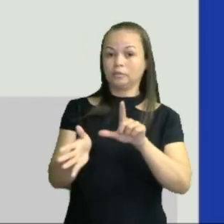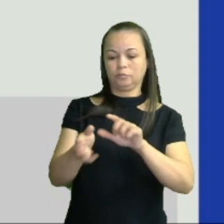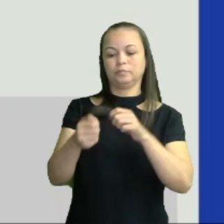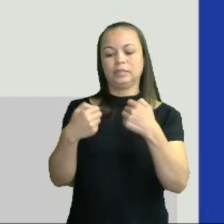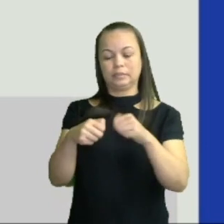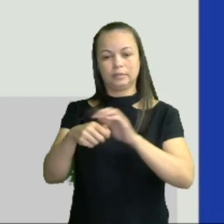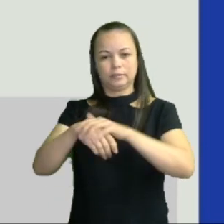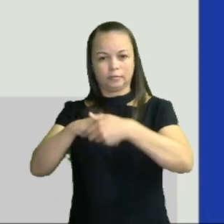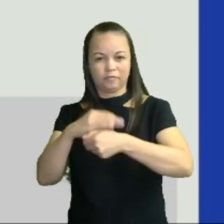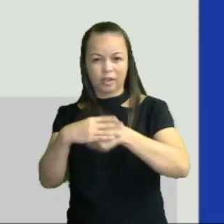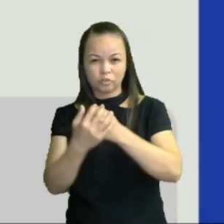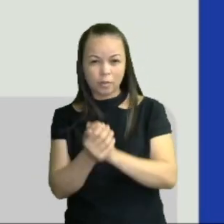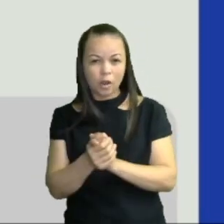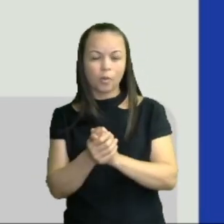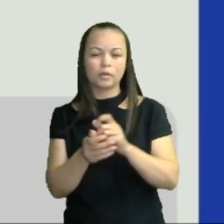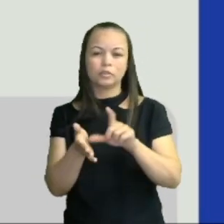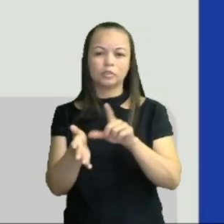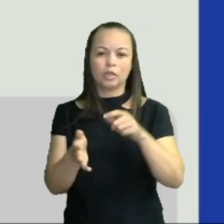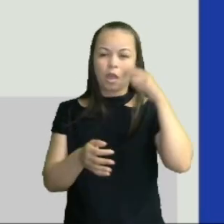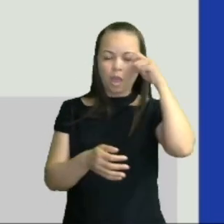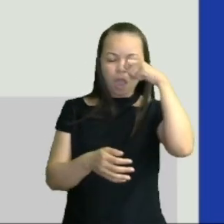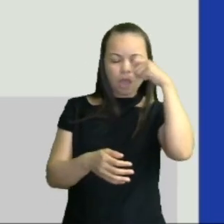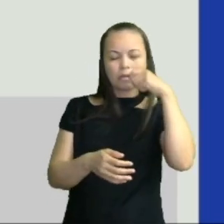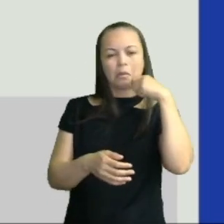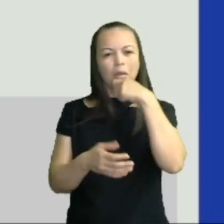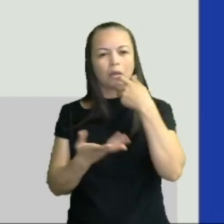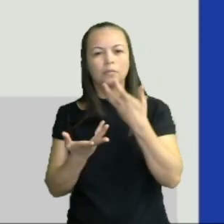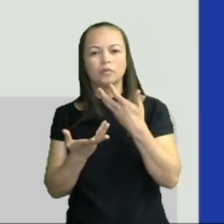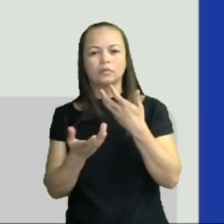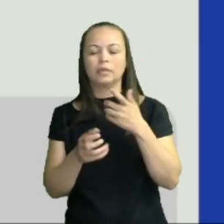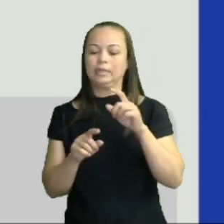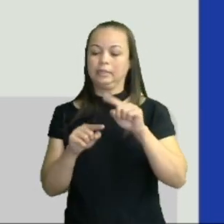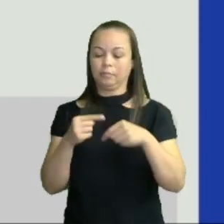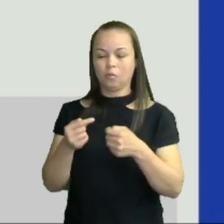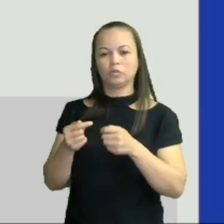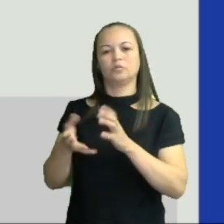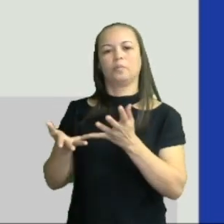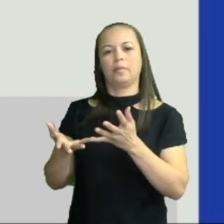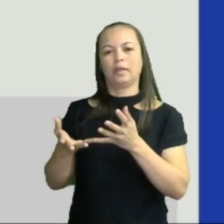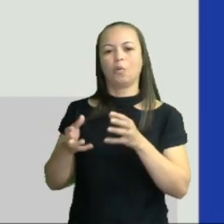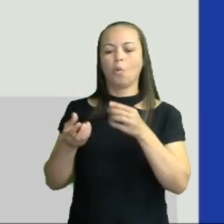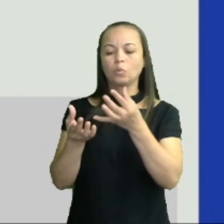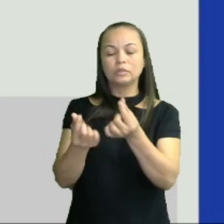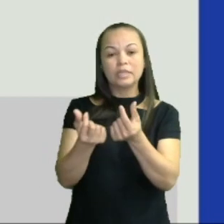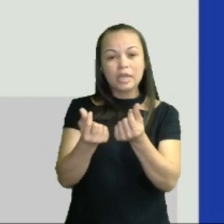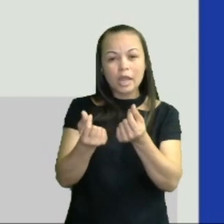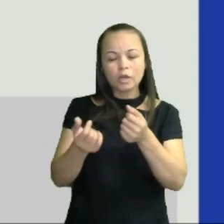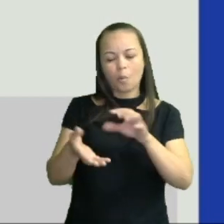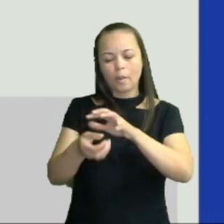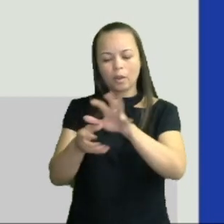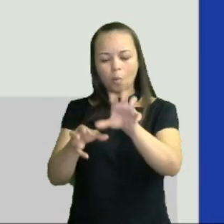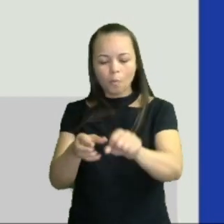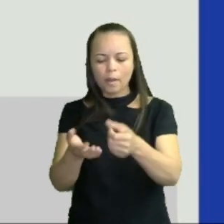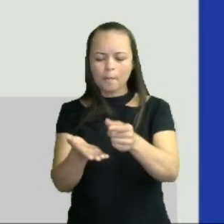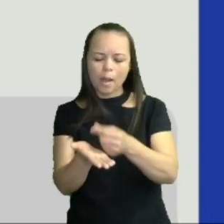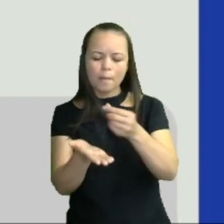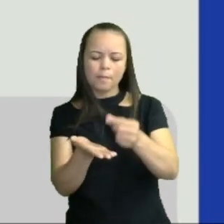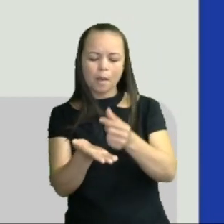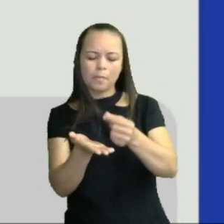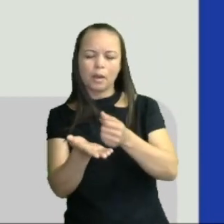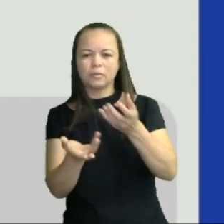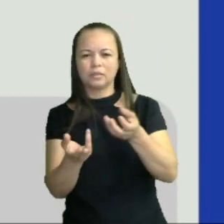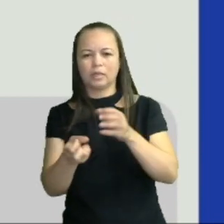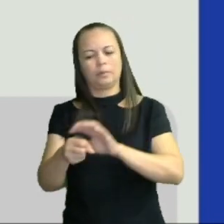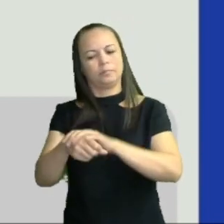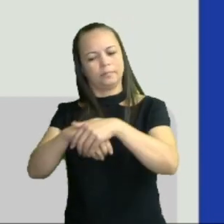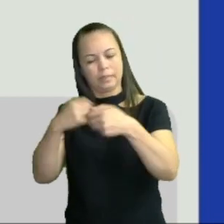boca. Depois de manusear dinheiro, depois que você pegou no dinheiro que você guardou, lave suas mãos. E caso cubra a